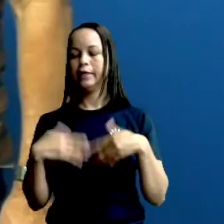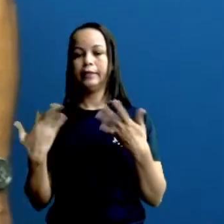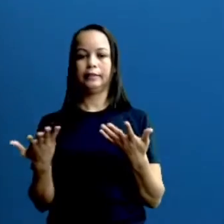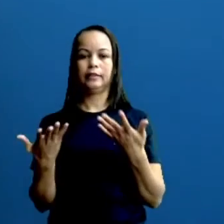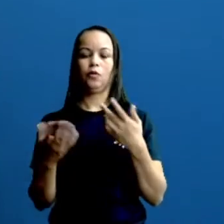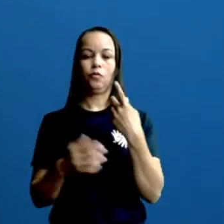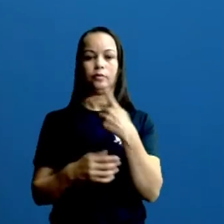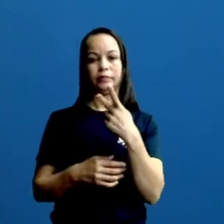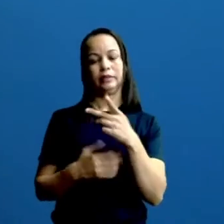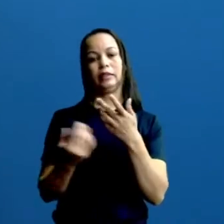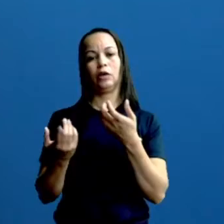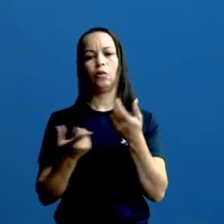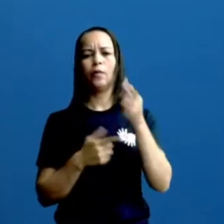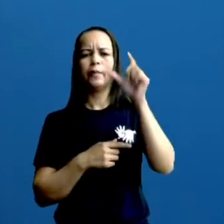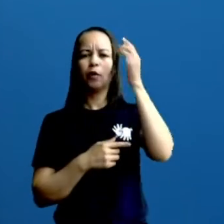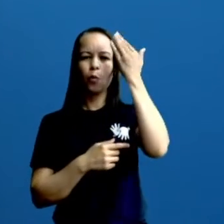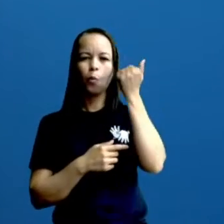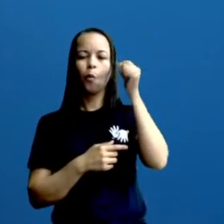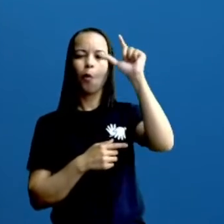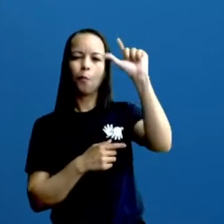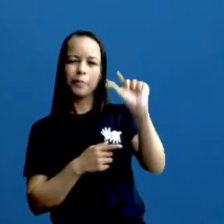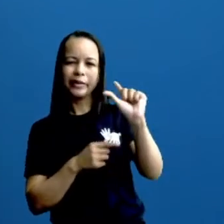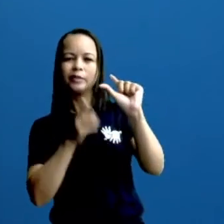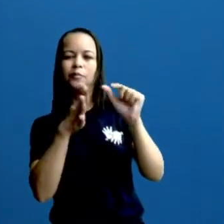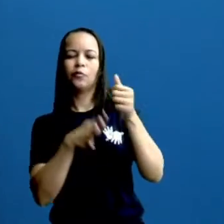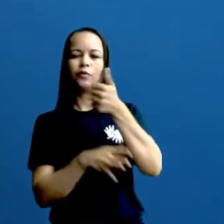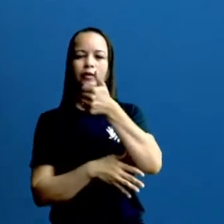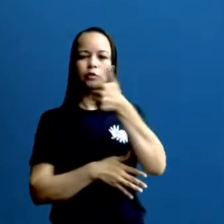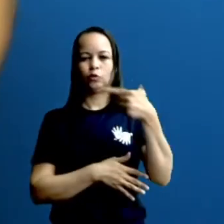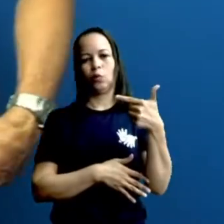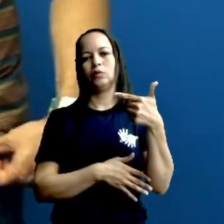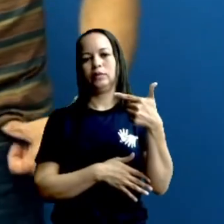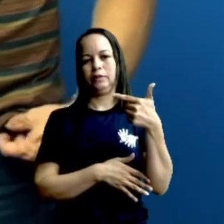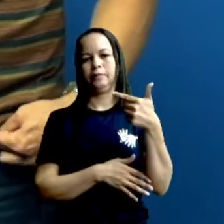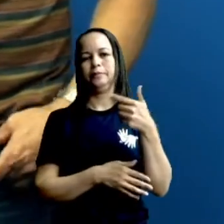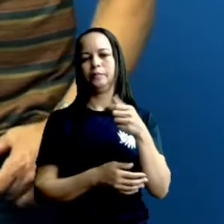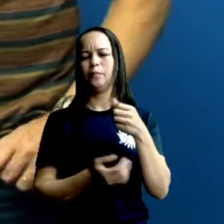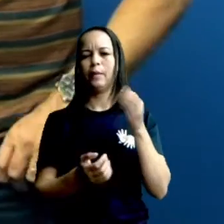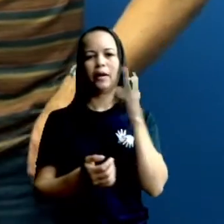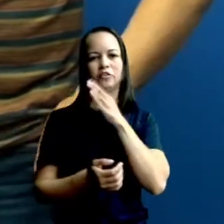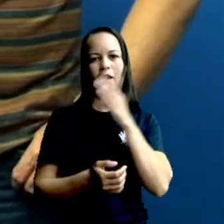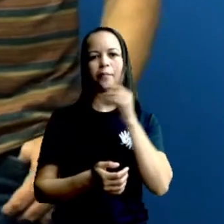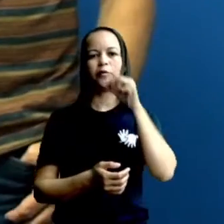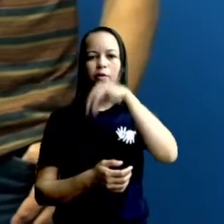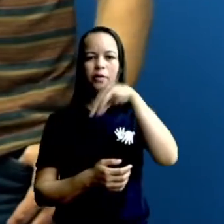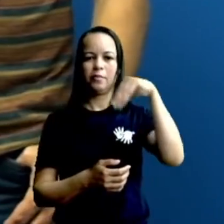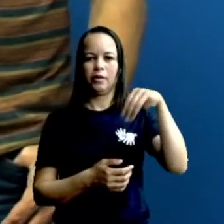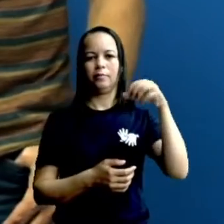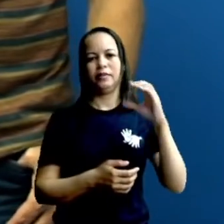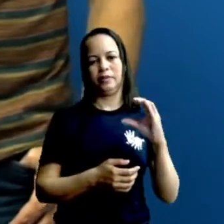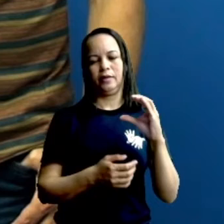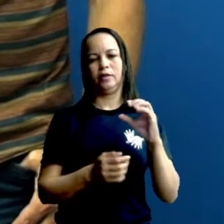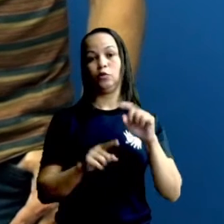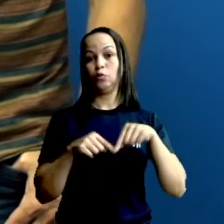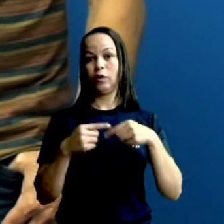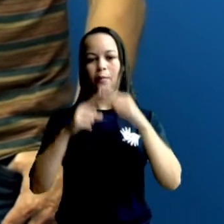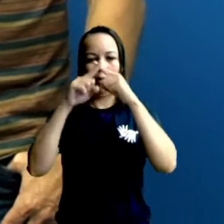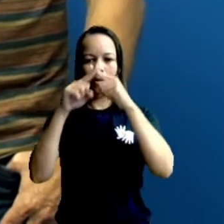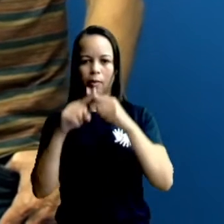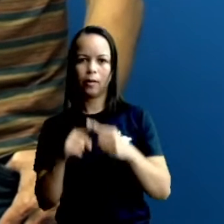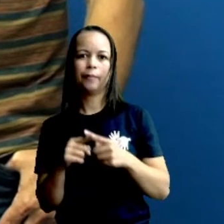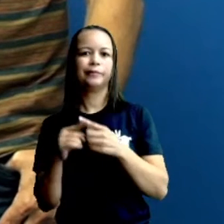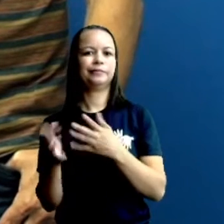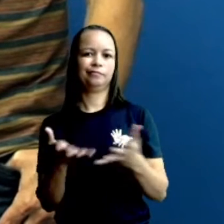o MMC entre 4 e 6 pela fatoração comum, bem mais rápido do que pelos múltiplos